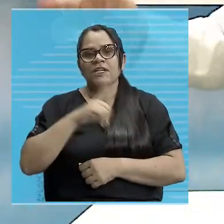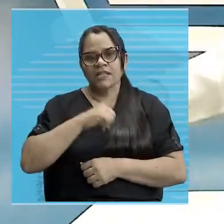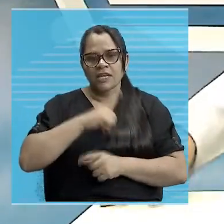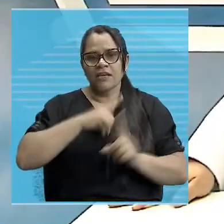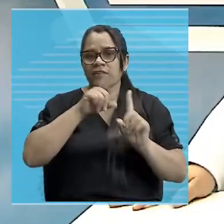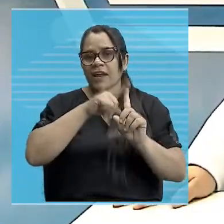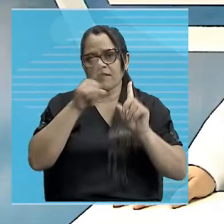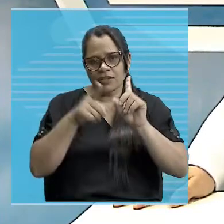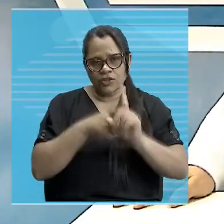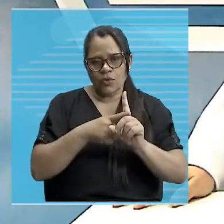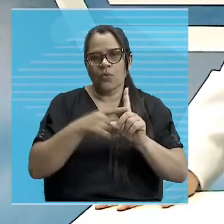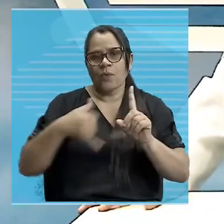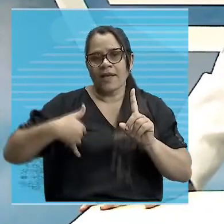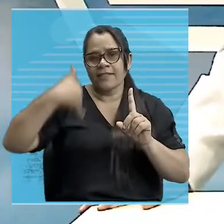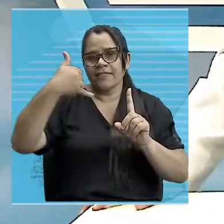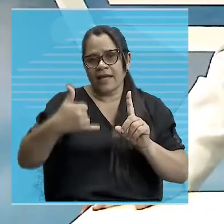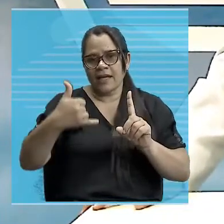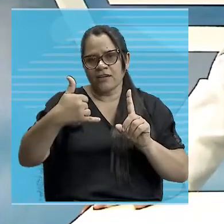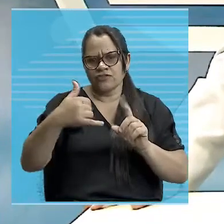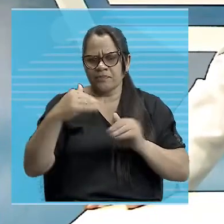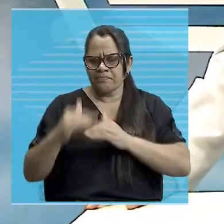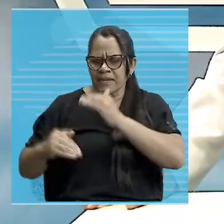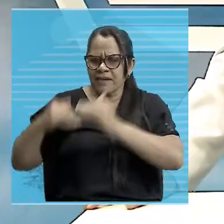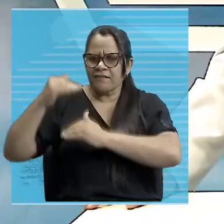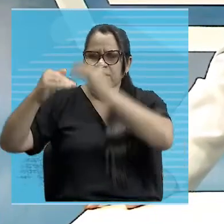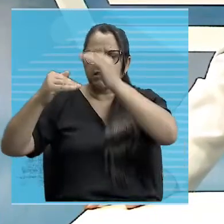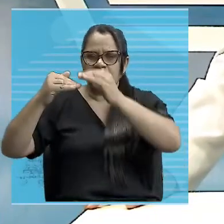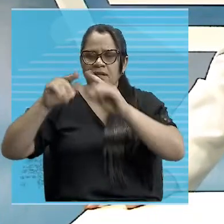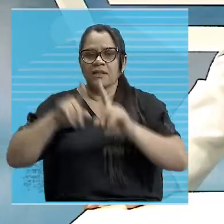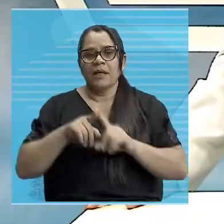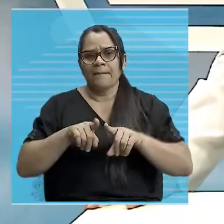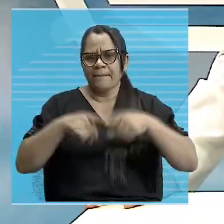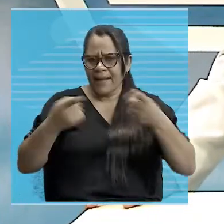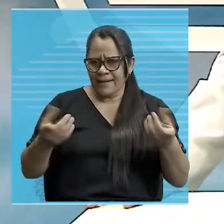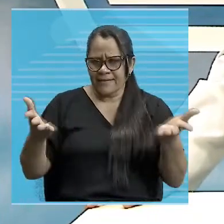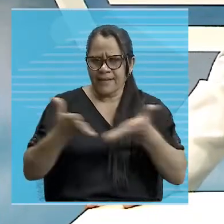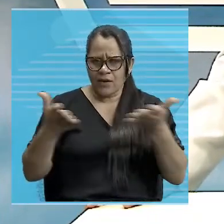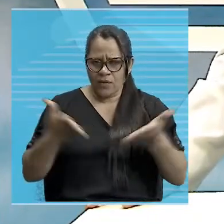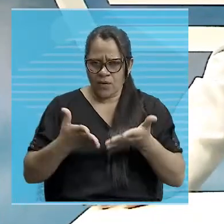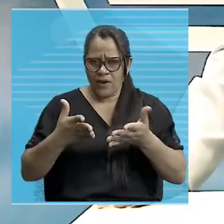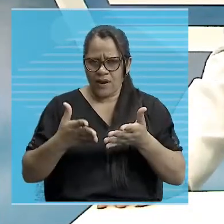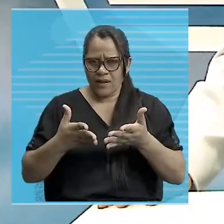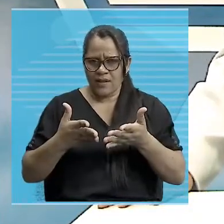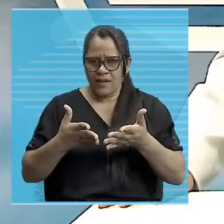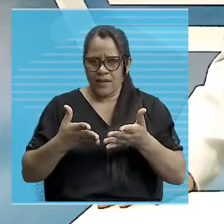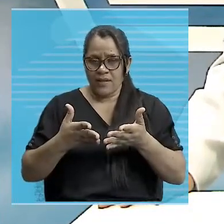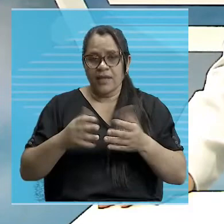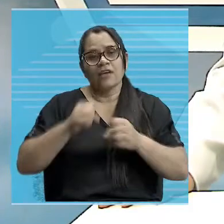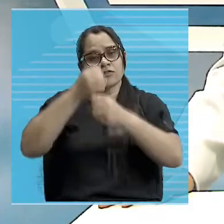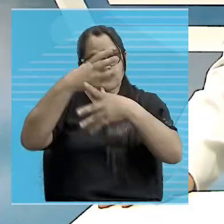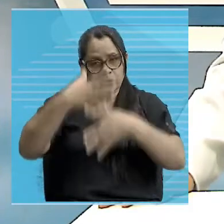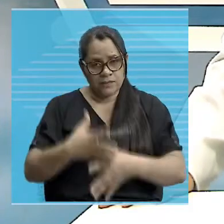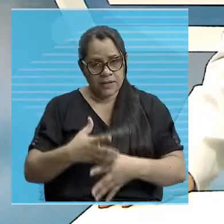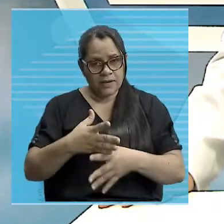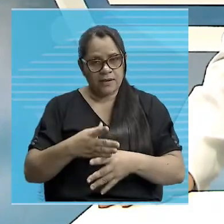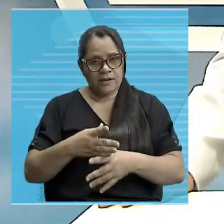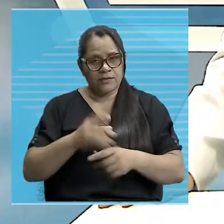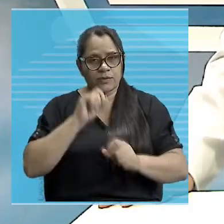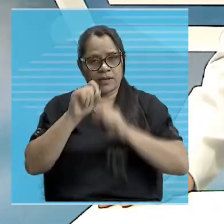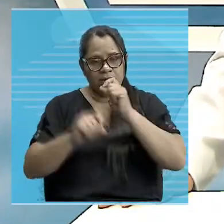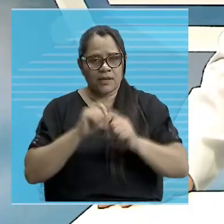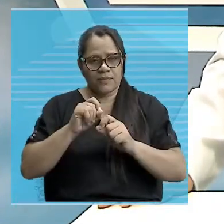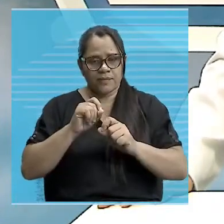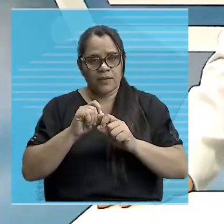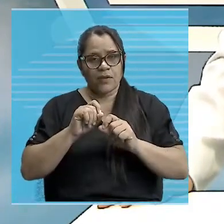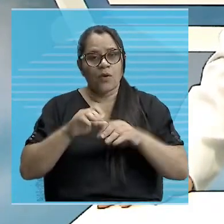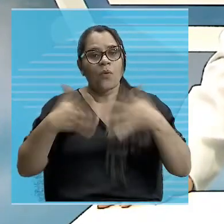sem problema nenhum. E o senhor agora está me dizendo que a mulher não pode engravidar com 40 anos de idade. Eu não estou dizendo isso, não. Eu estou dizendo que, quanto maior